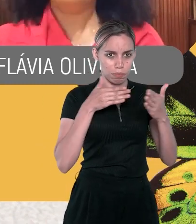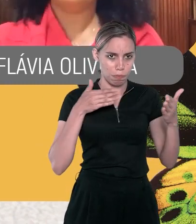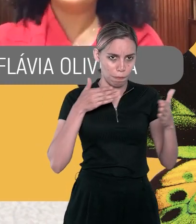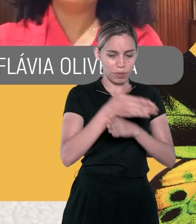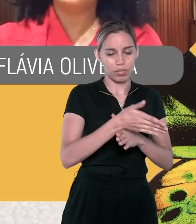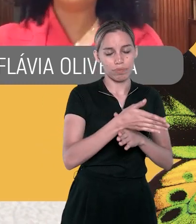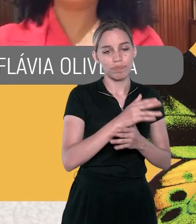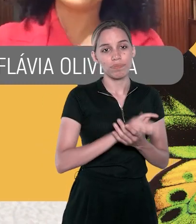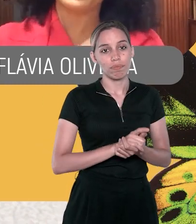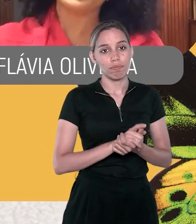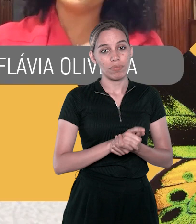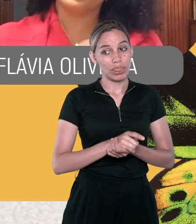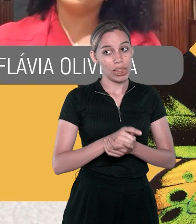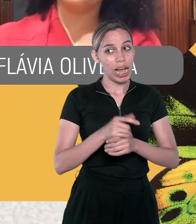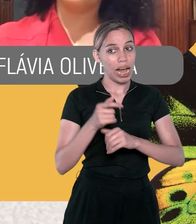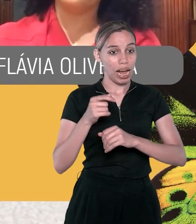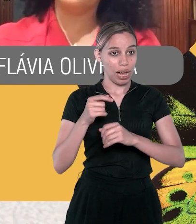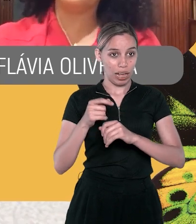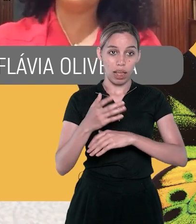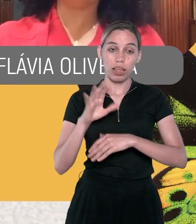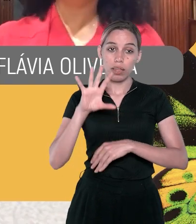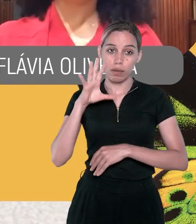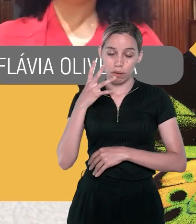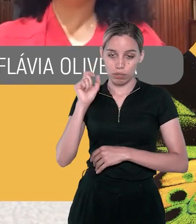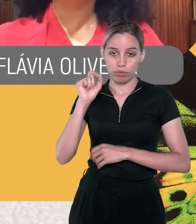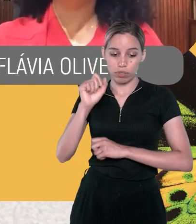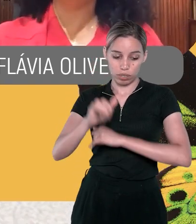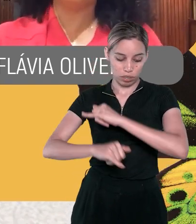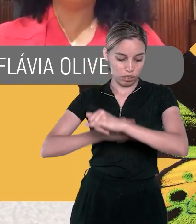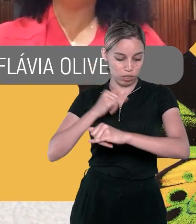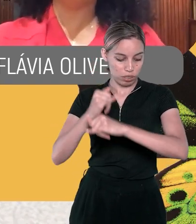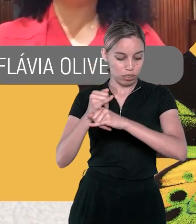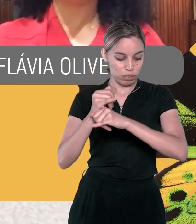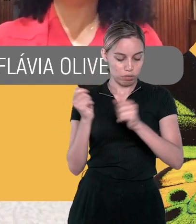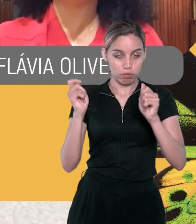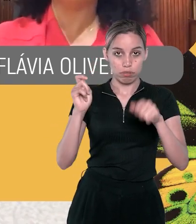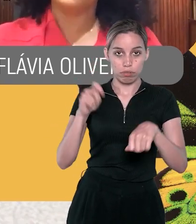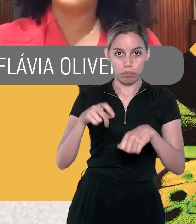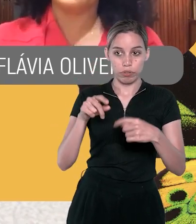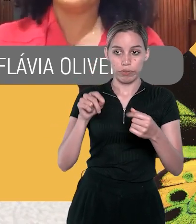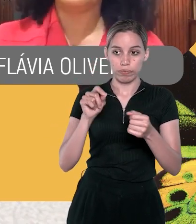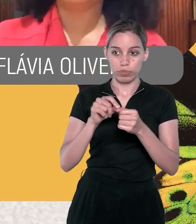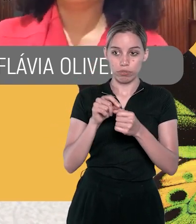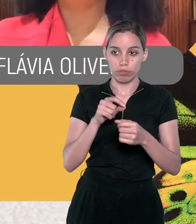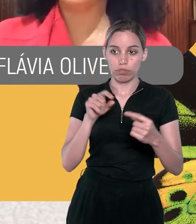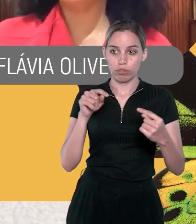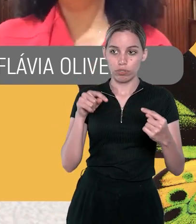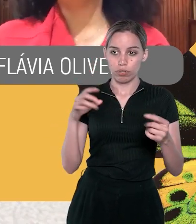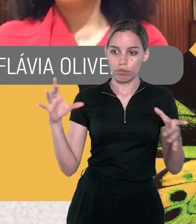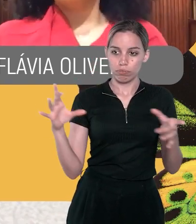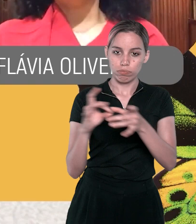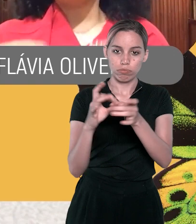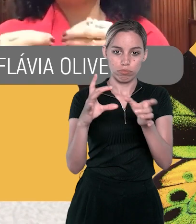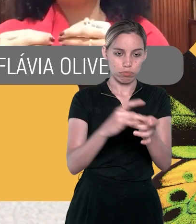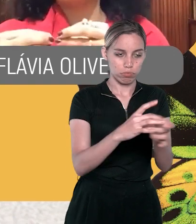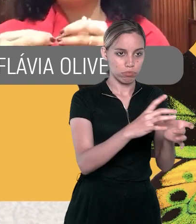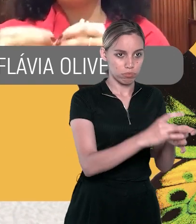internet pode ter dado escala, né, e instituído uma rede, né,